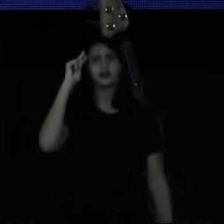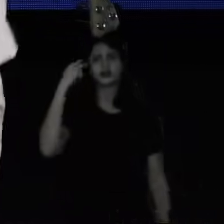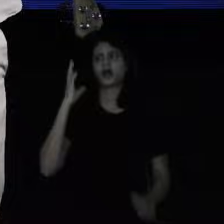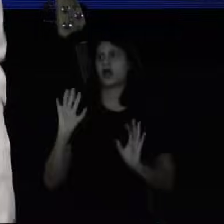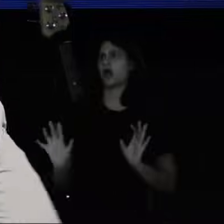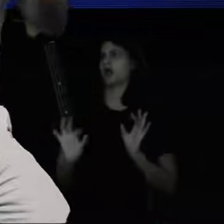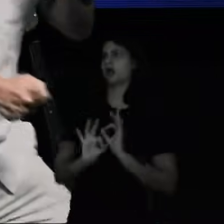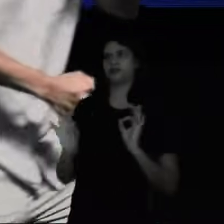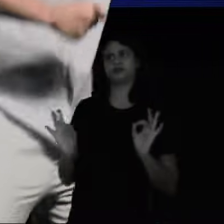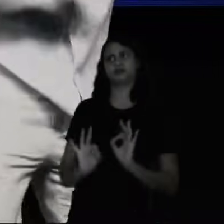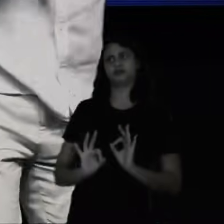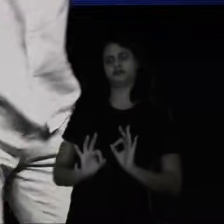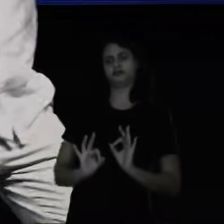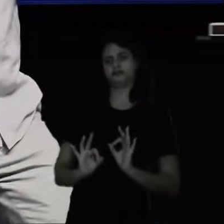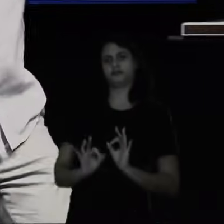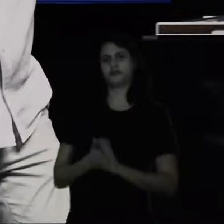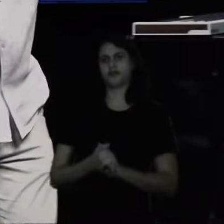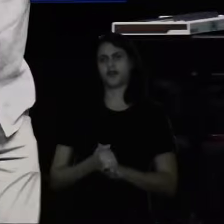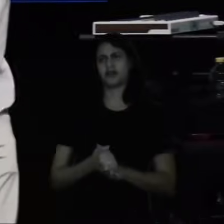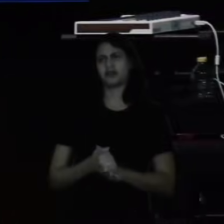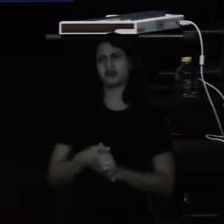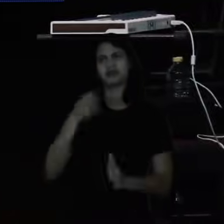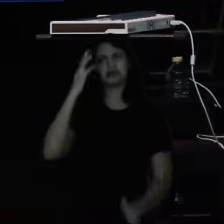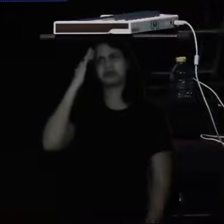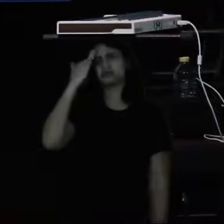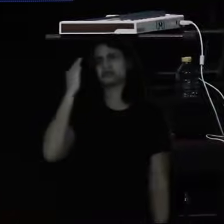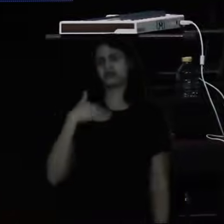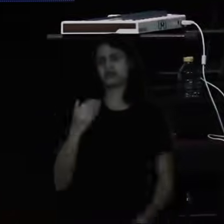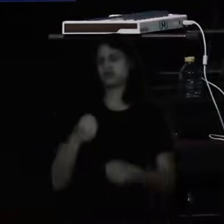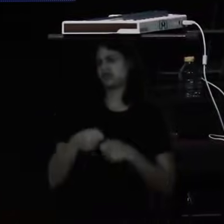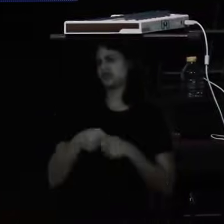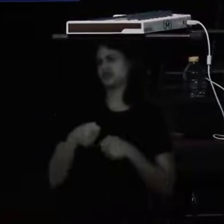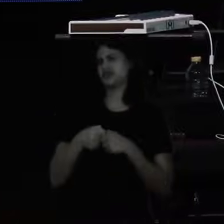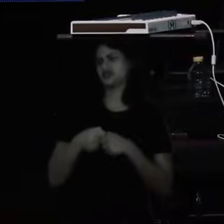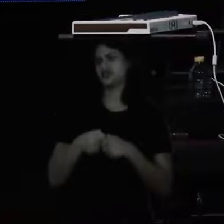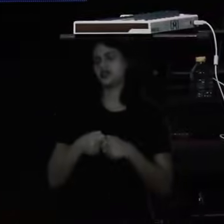Não, não, será que ela não sabe o que eu fiz? Sabe?